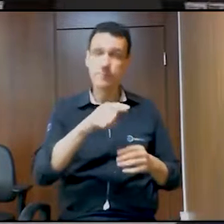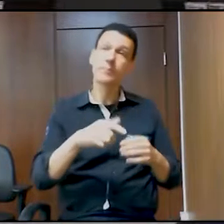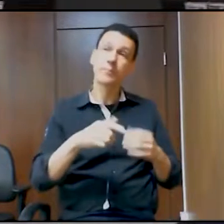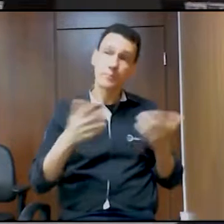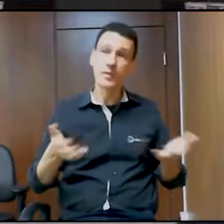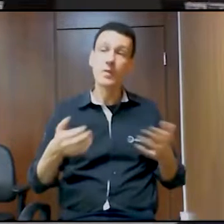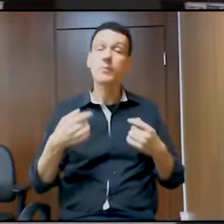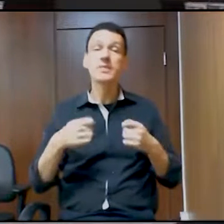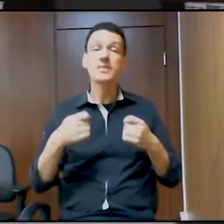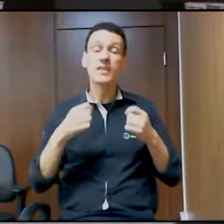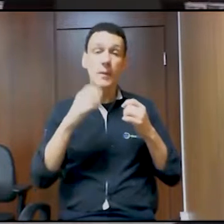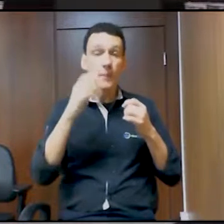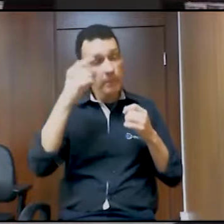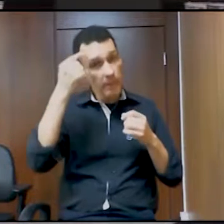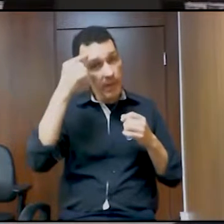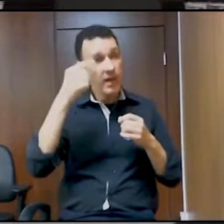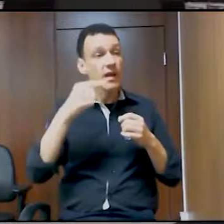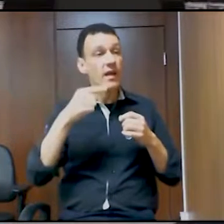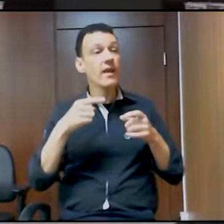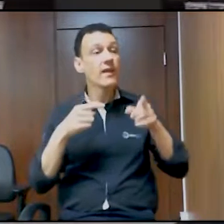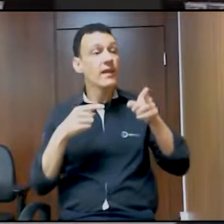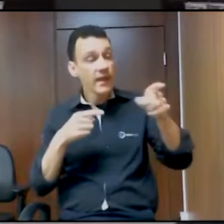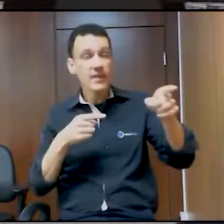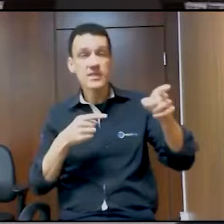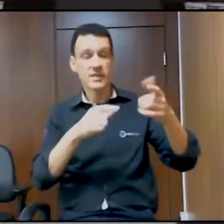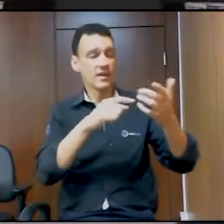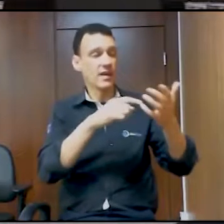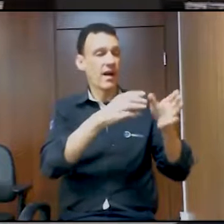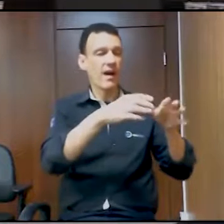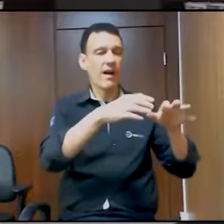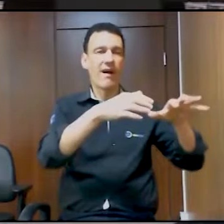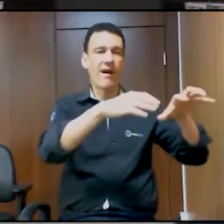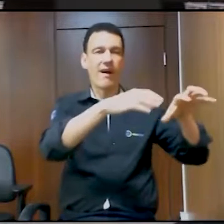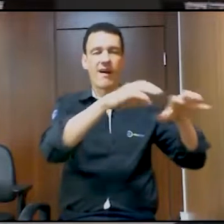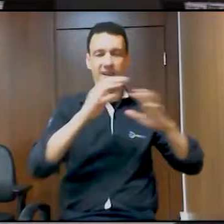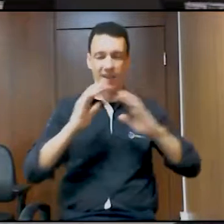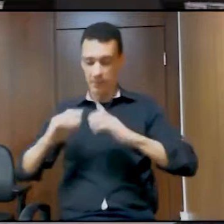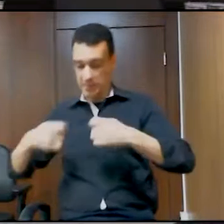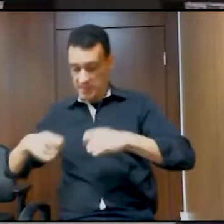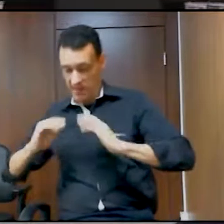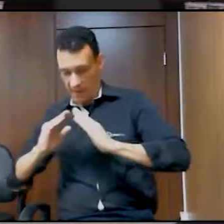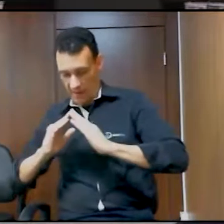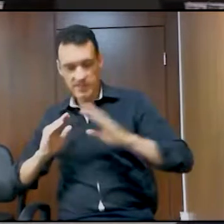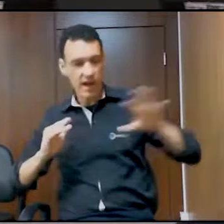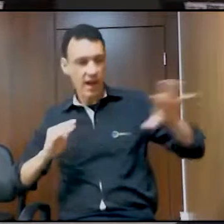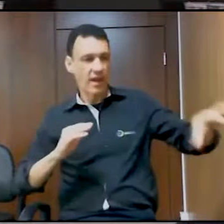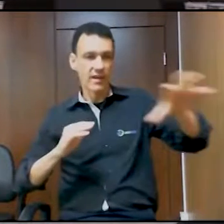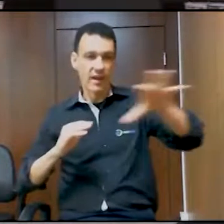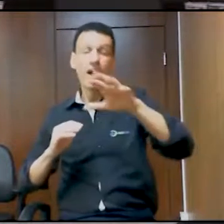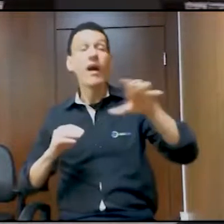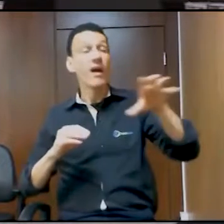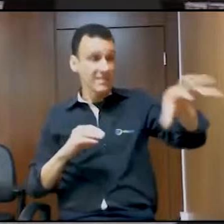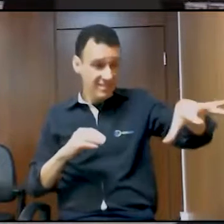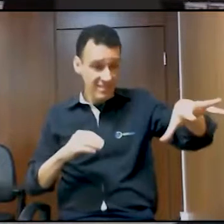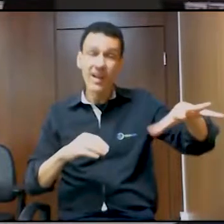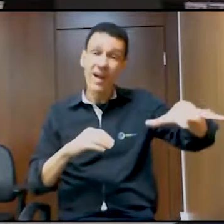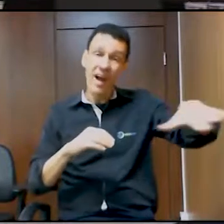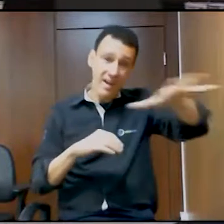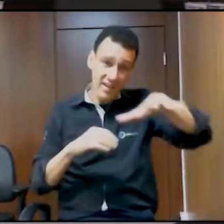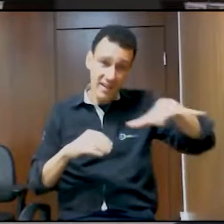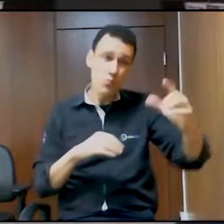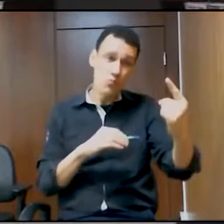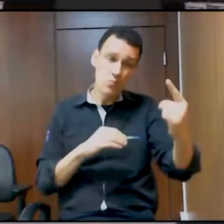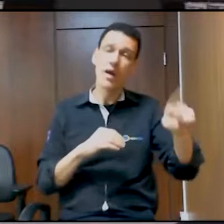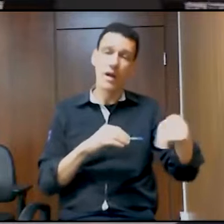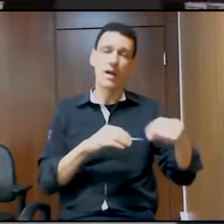situação de rua dentro de um espectro da demanda habitacional. Coisas que não aconteciam muito. Então, a população em situação de rua,